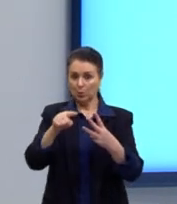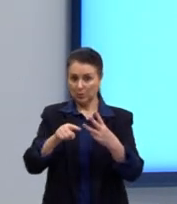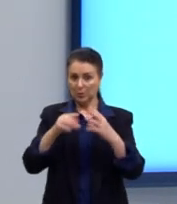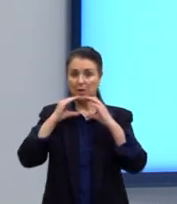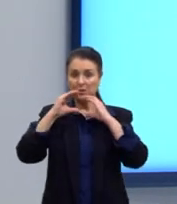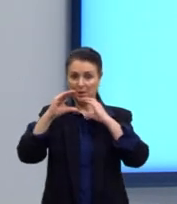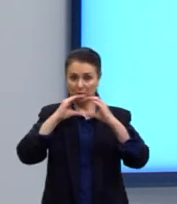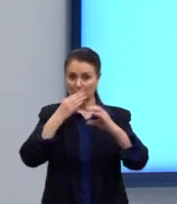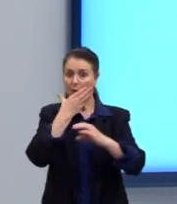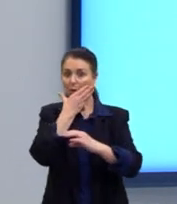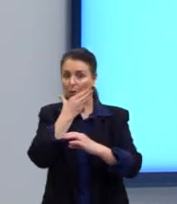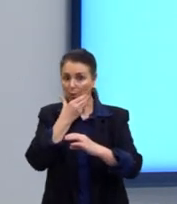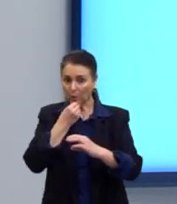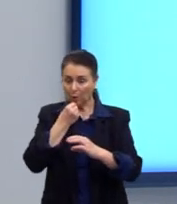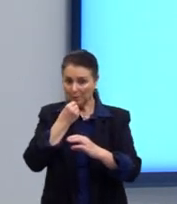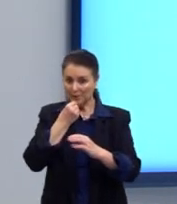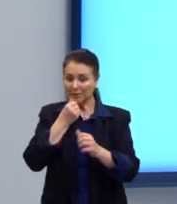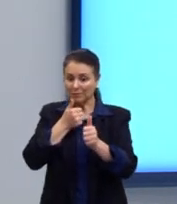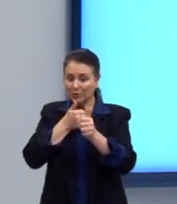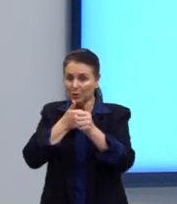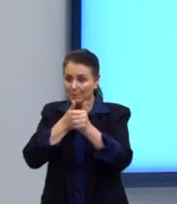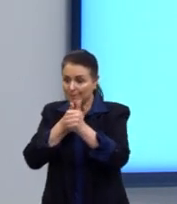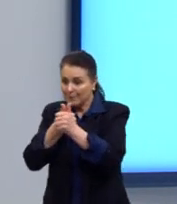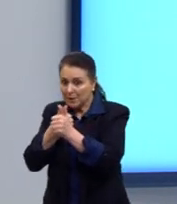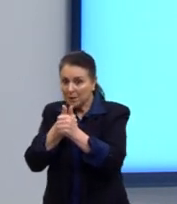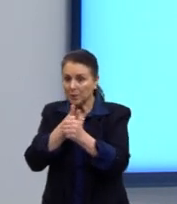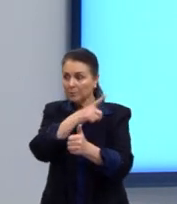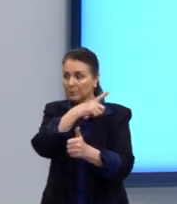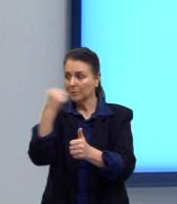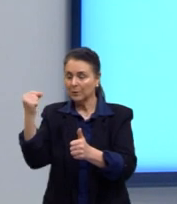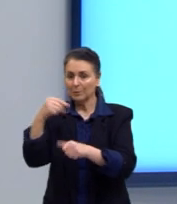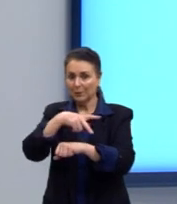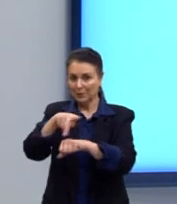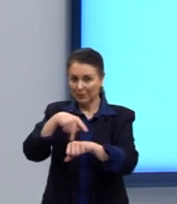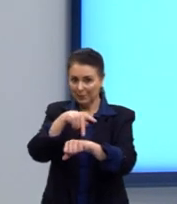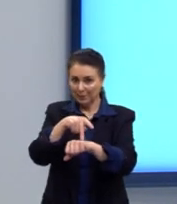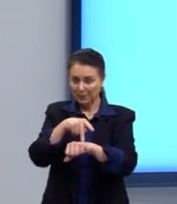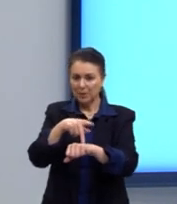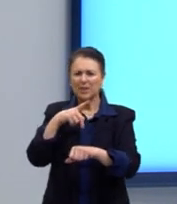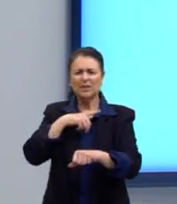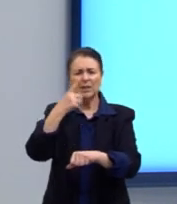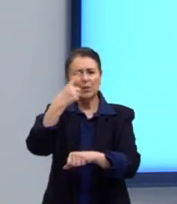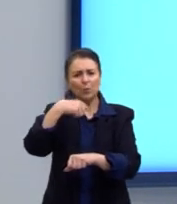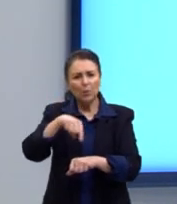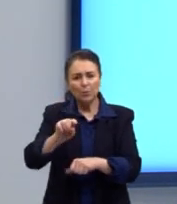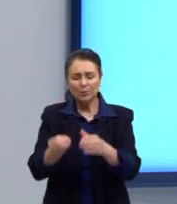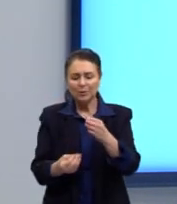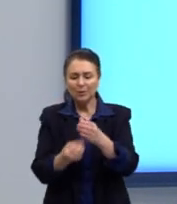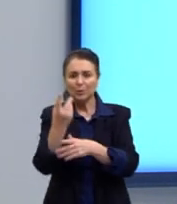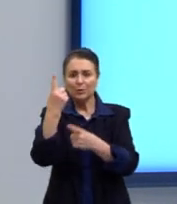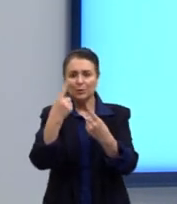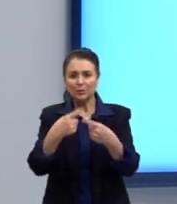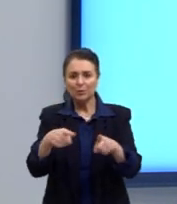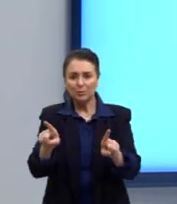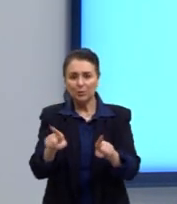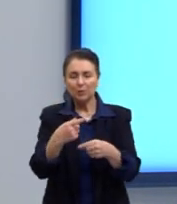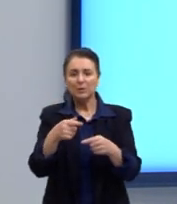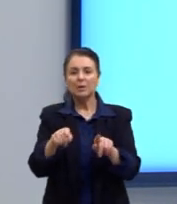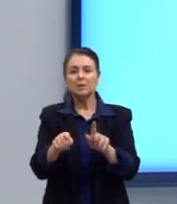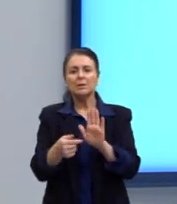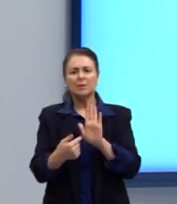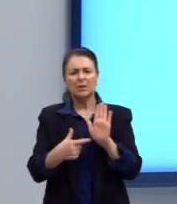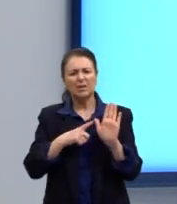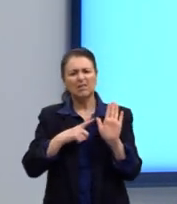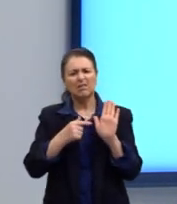perseguidos e exilados ainda assim a gente tem muitos compositores que trazem canções